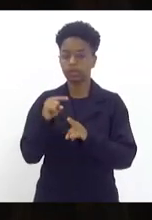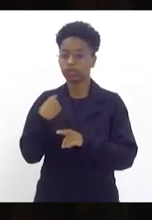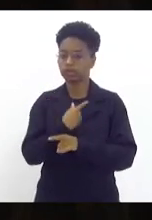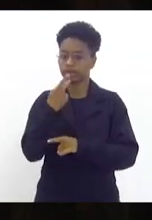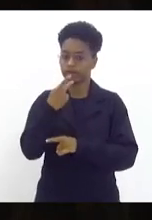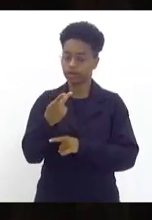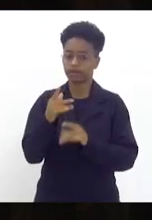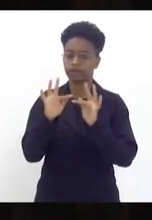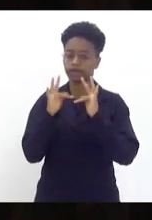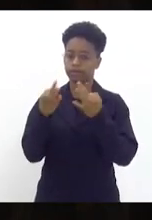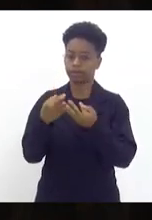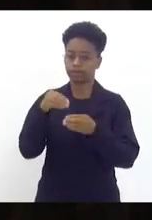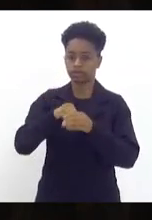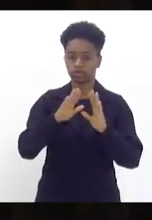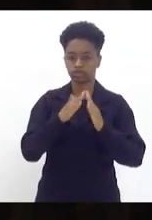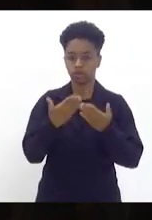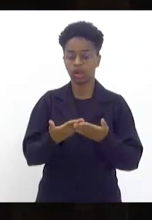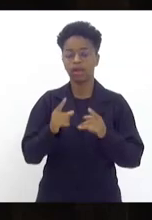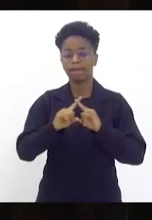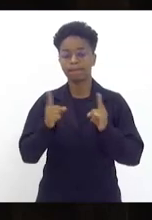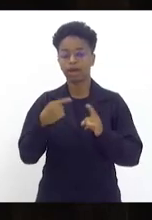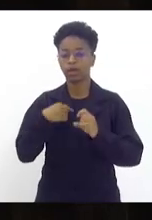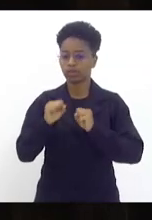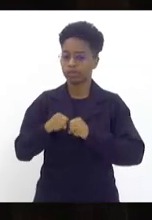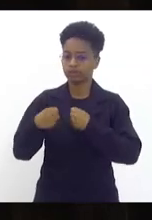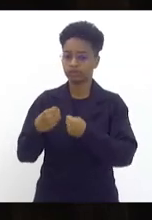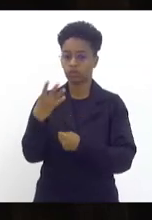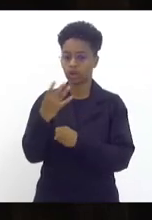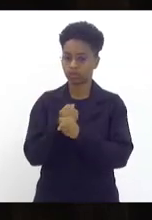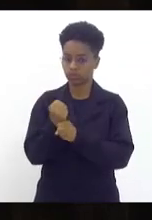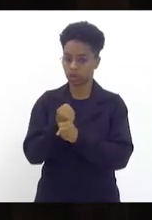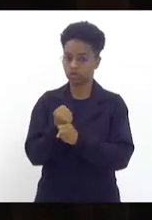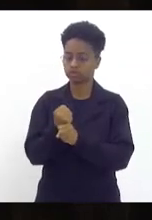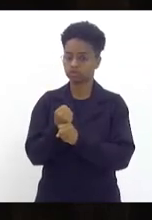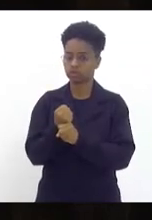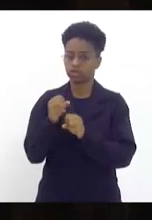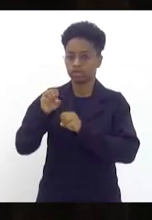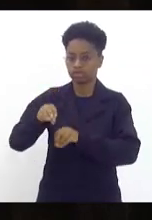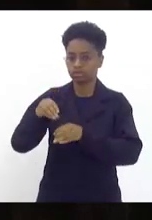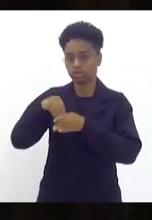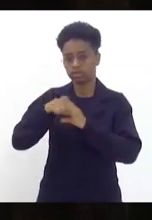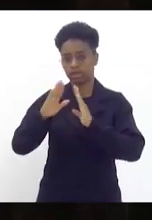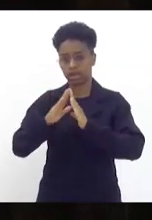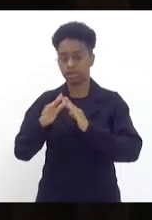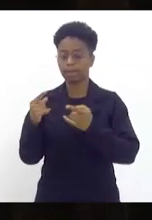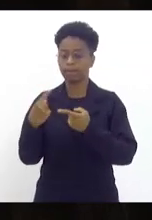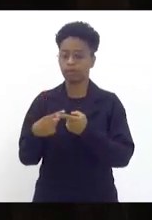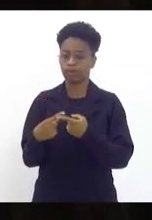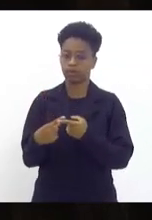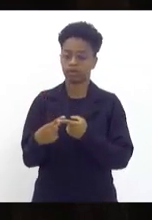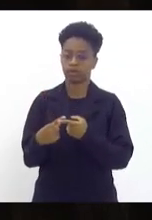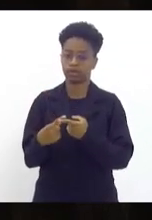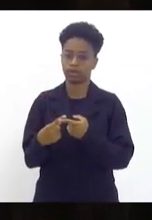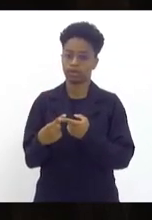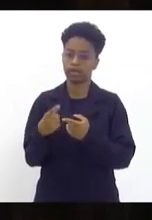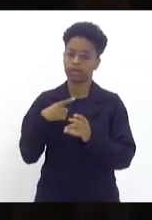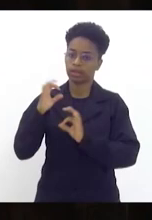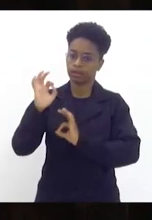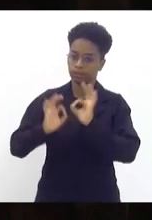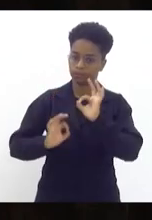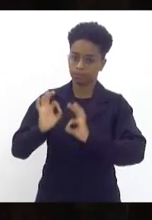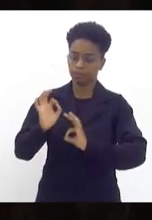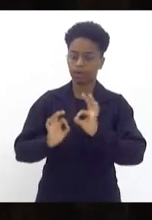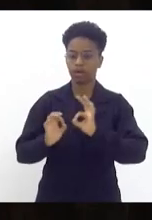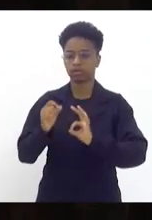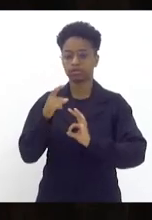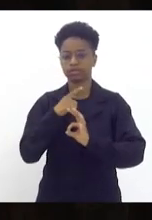na escola, mas eu defendi 4 anos o homeschooling. Né, por quê? Porque nós temos, né, plano, quer